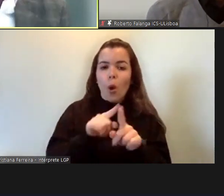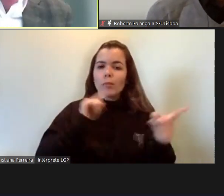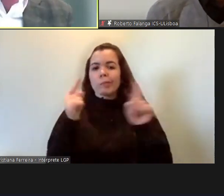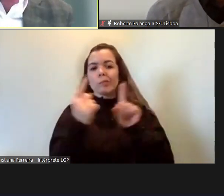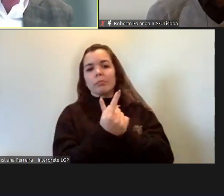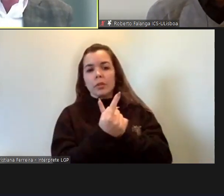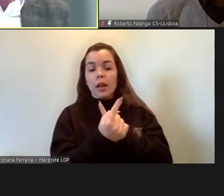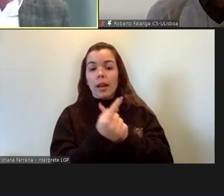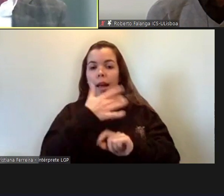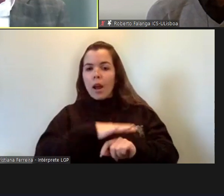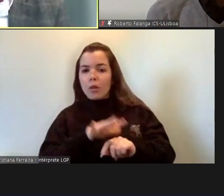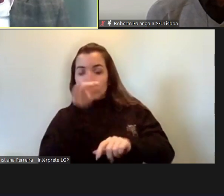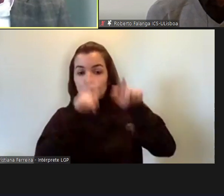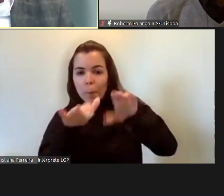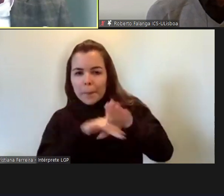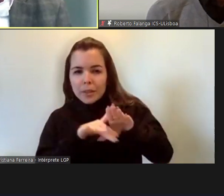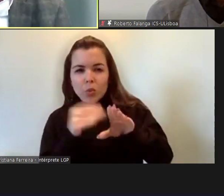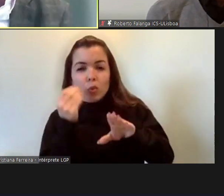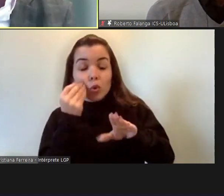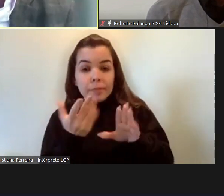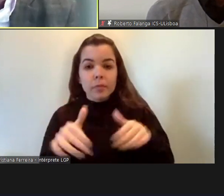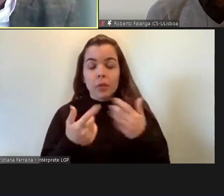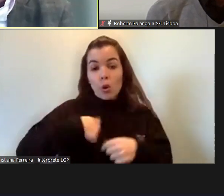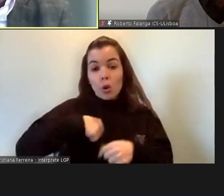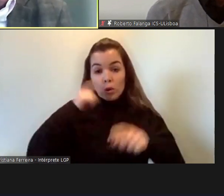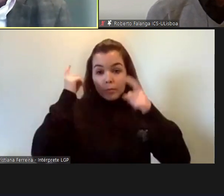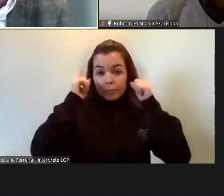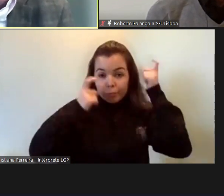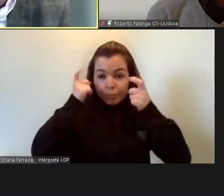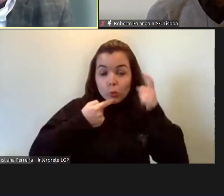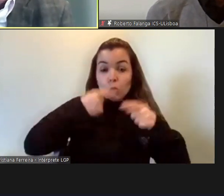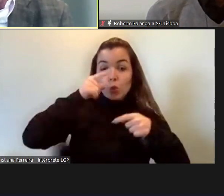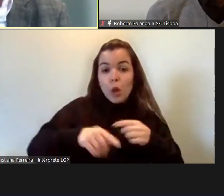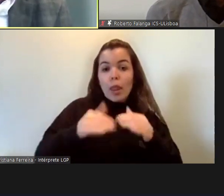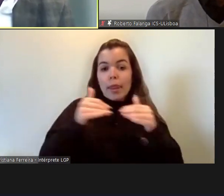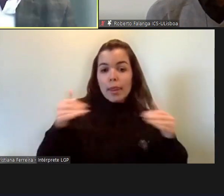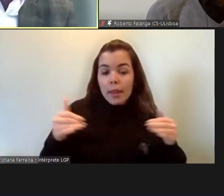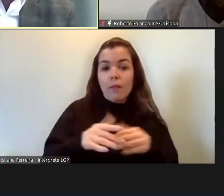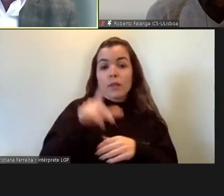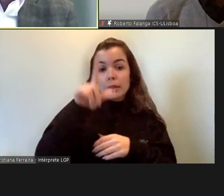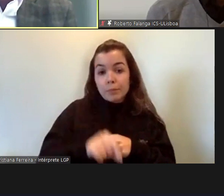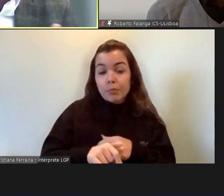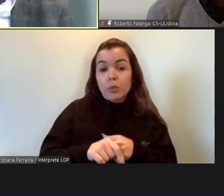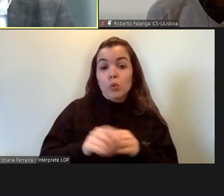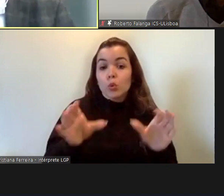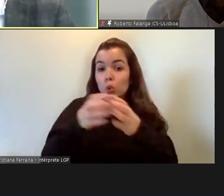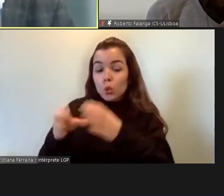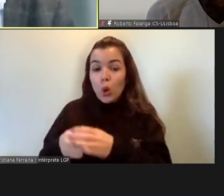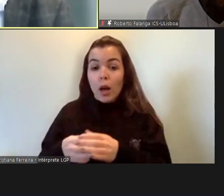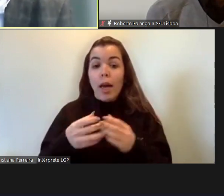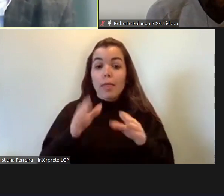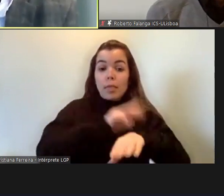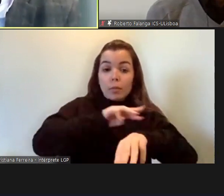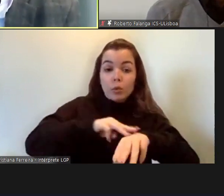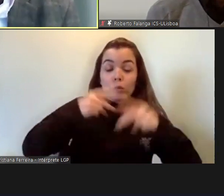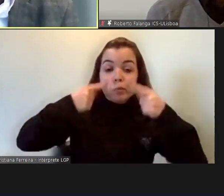venham participar. E, portanto, nós também precisamos de repensar, ao nível dos partidos e ao nível da administração pública, aquilo que é a mensagem que se